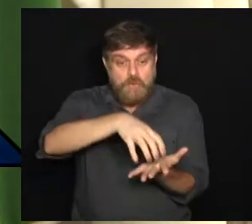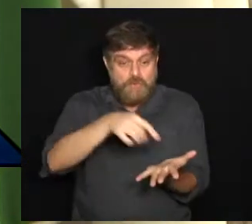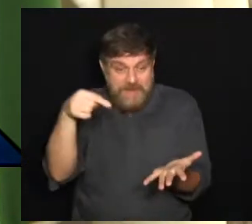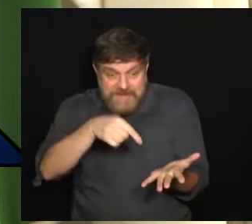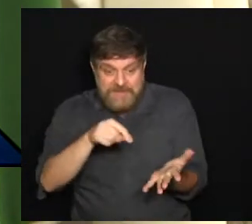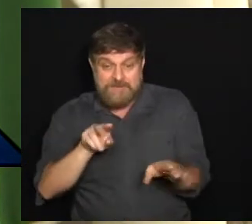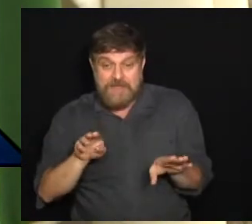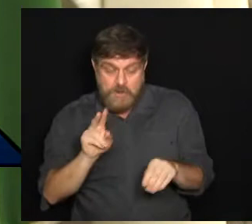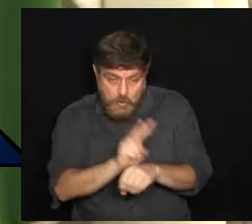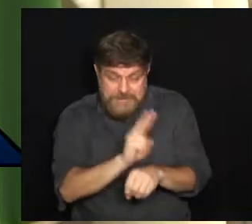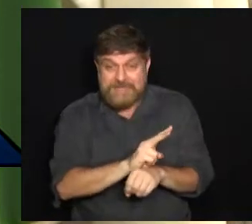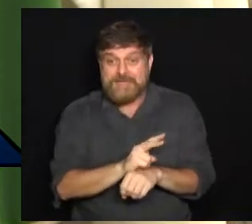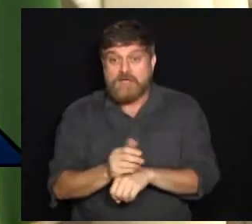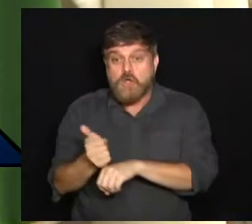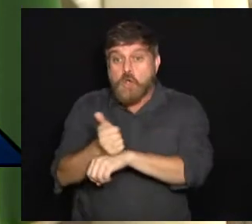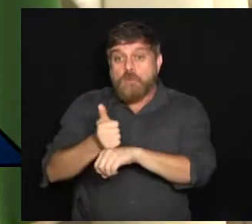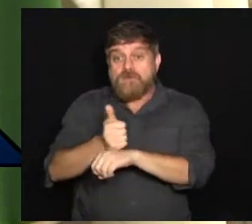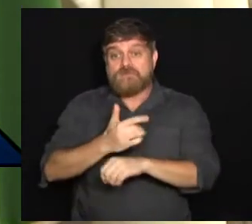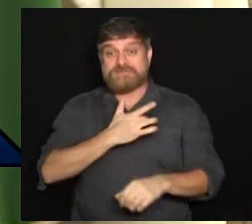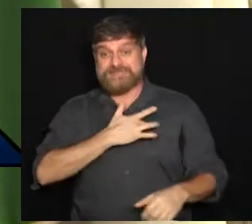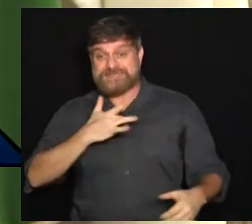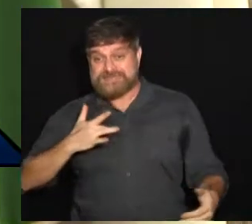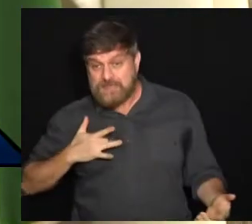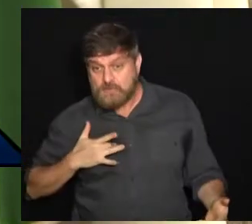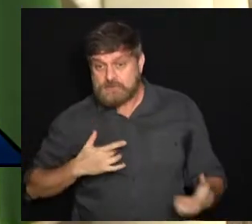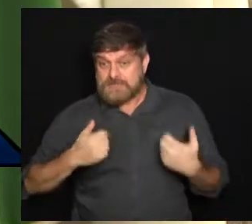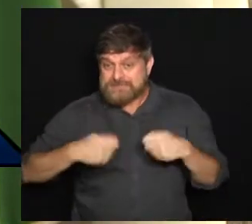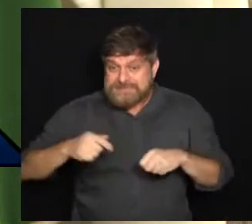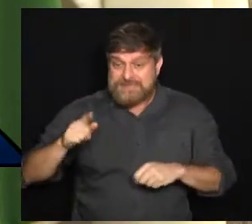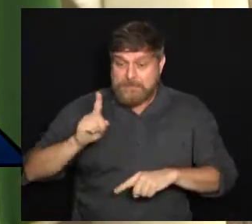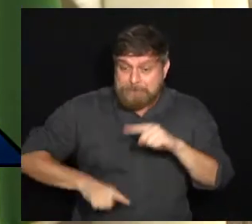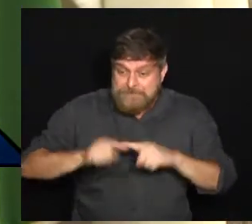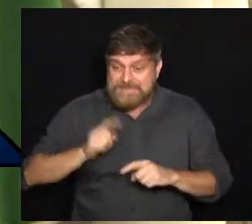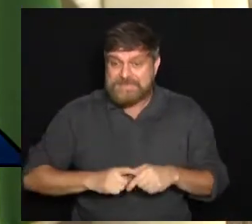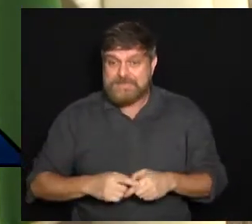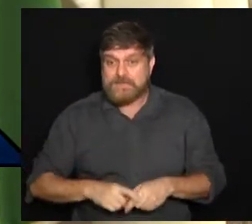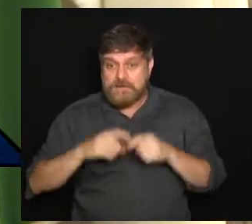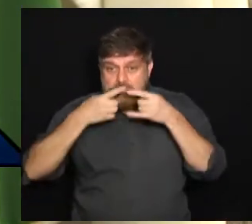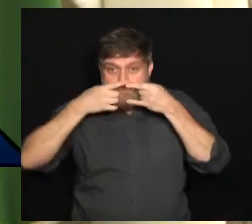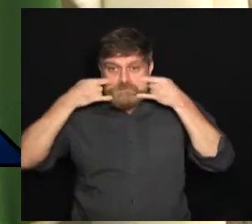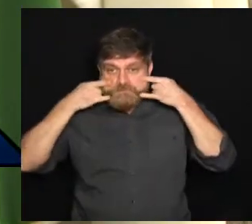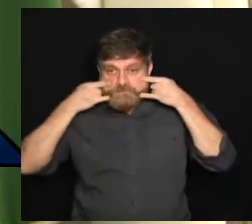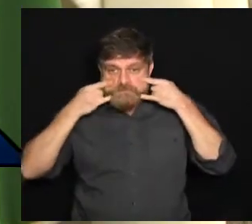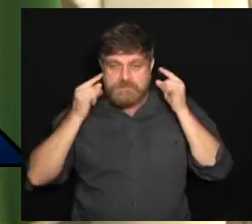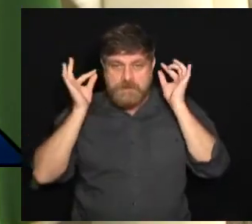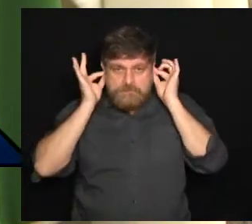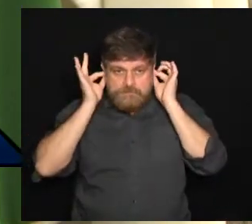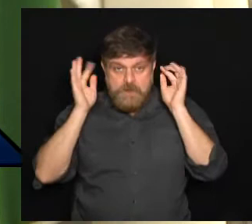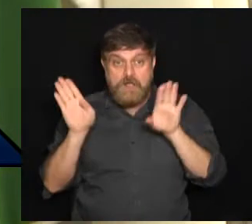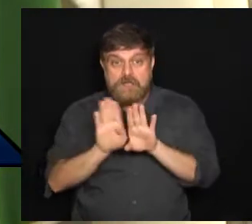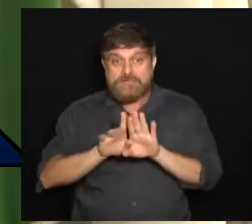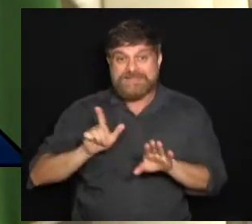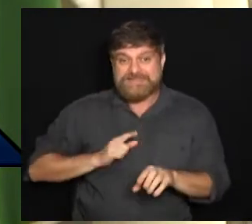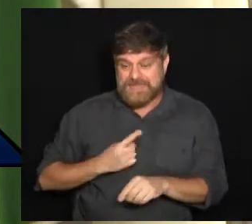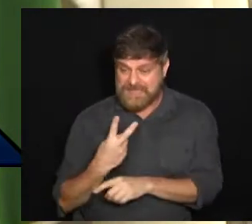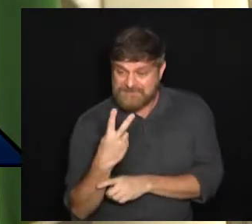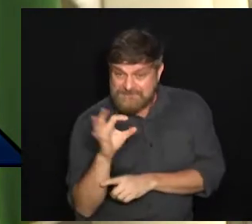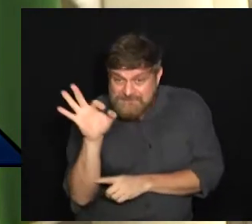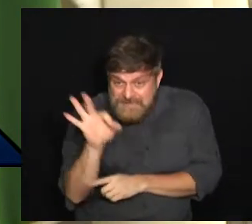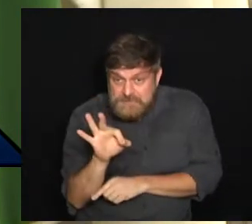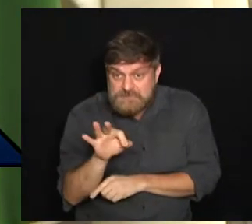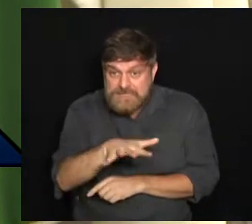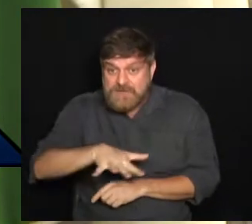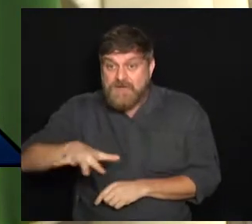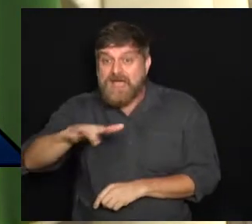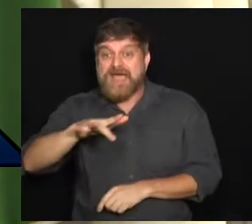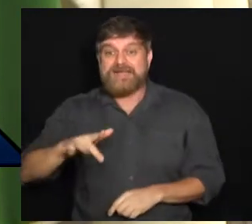que os trabalhadores e trabalhadoras de saúde tenham equipamentos de proteção individual. Para você ter uma ideia, Mirna, mais de 20% dos trabalhadores de saúde